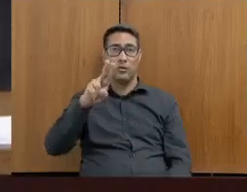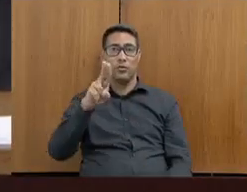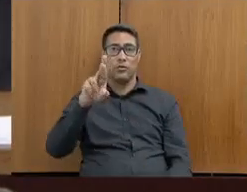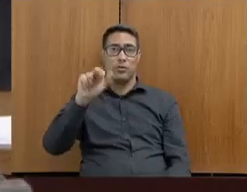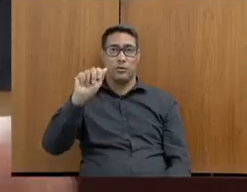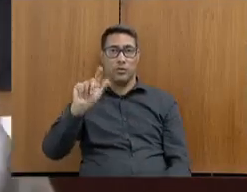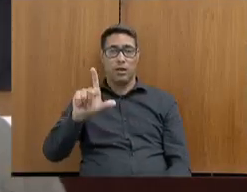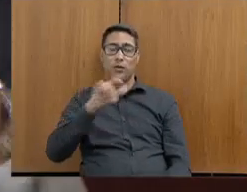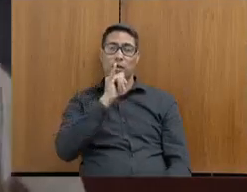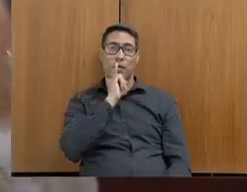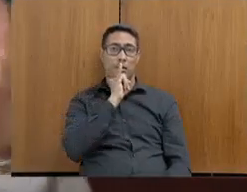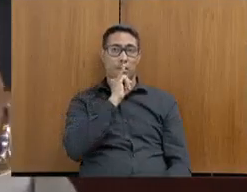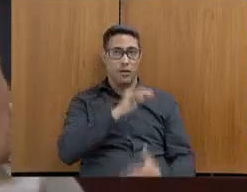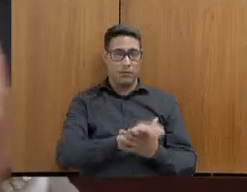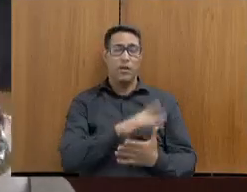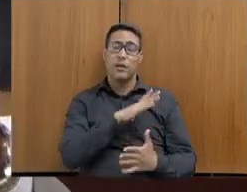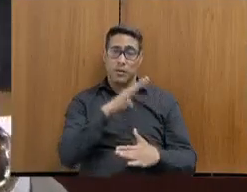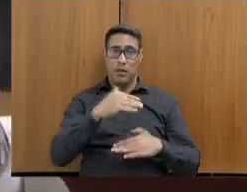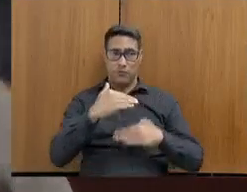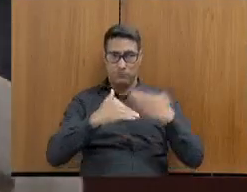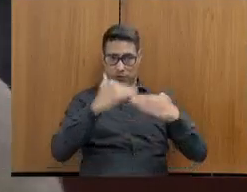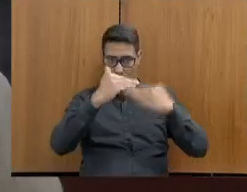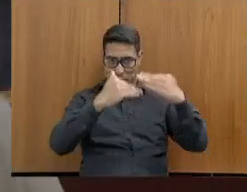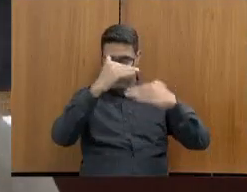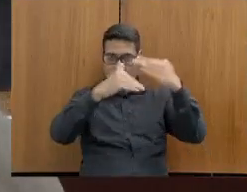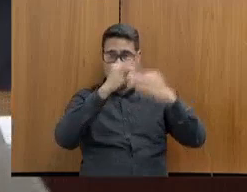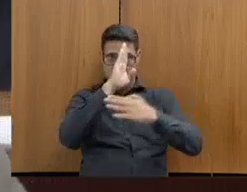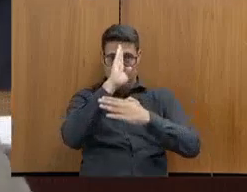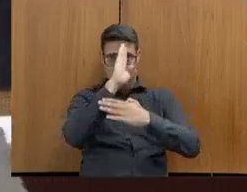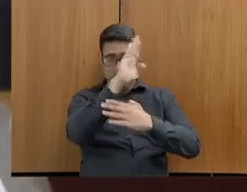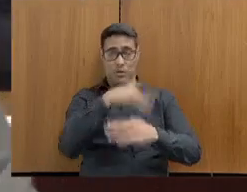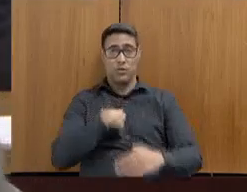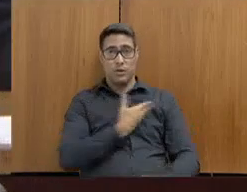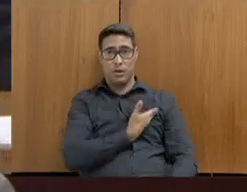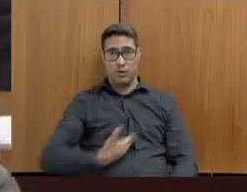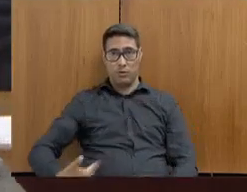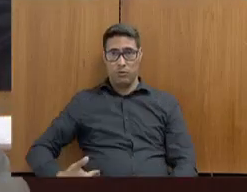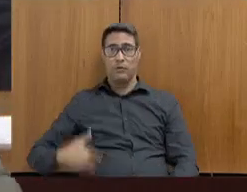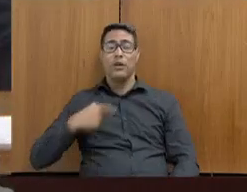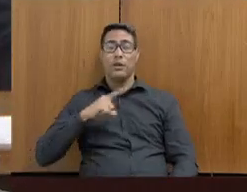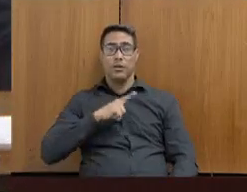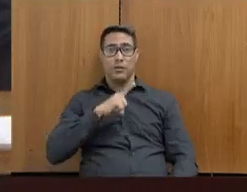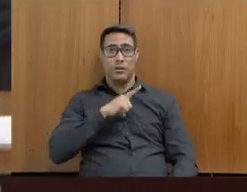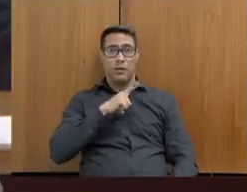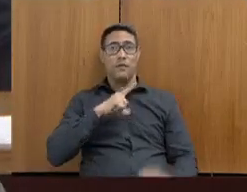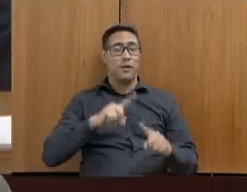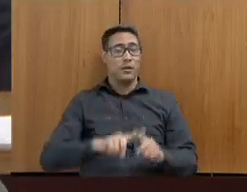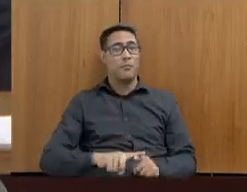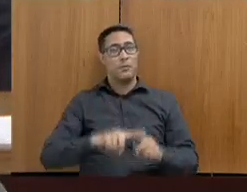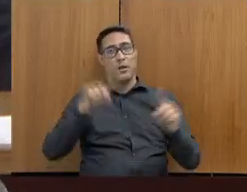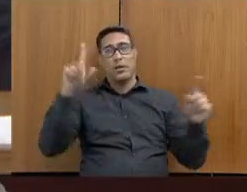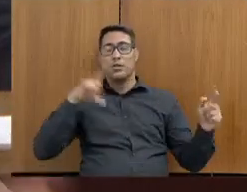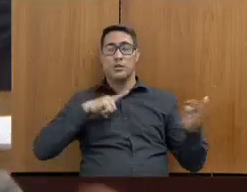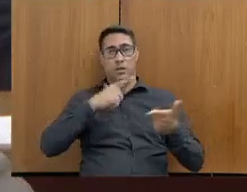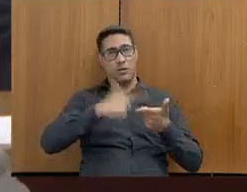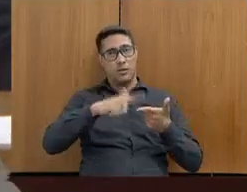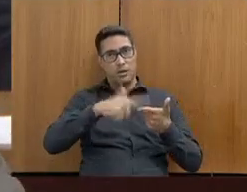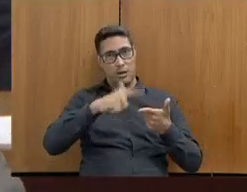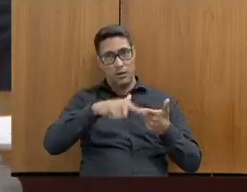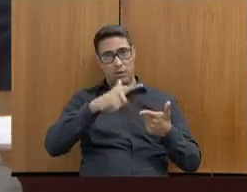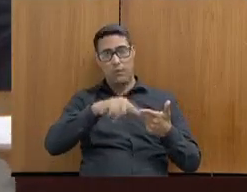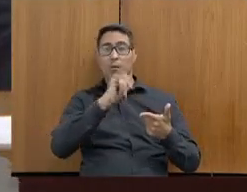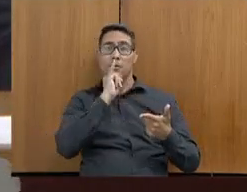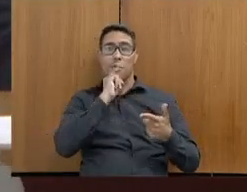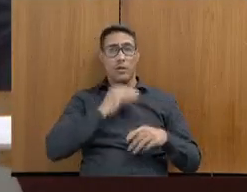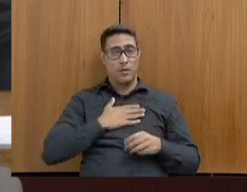houve uma evolução Principalmente nesse governo muito grande mas ainda temos problema exemplo na minha cidade já